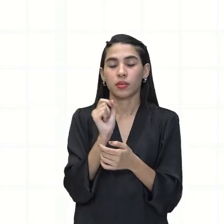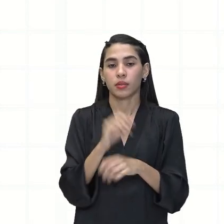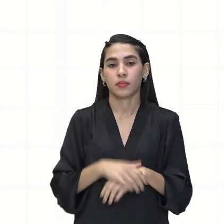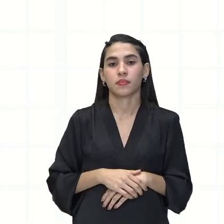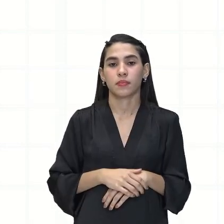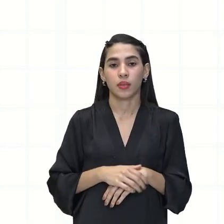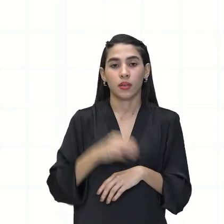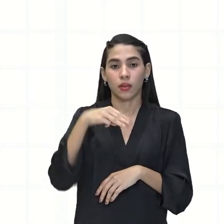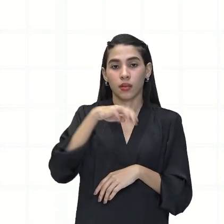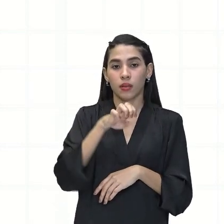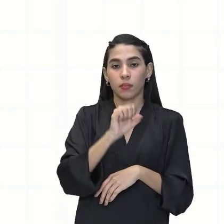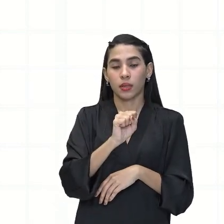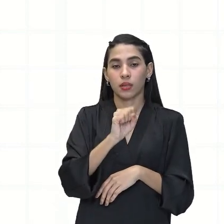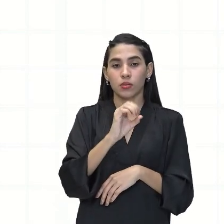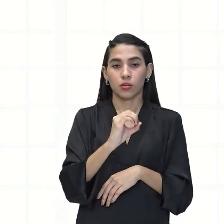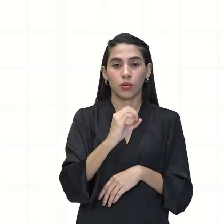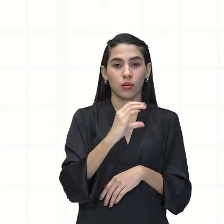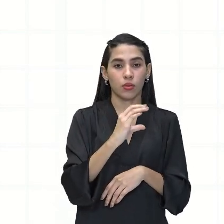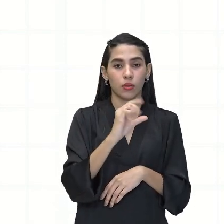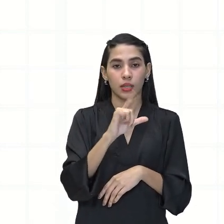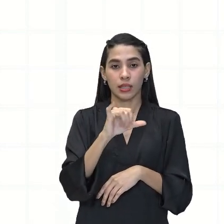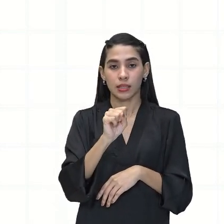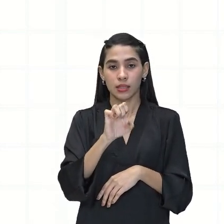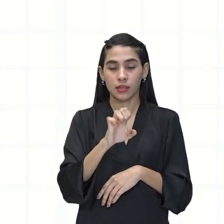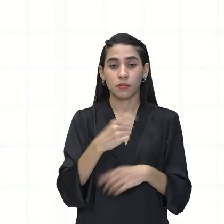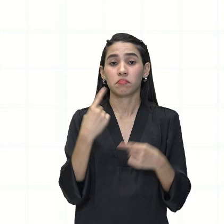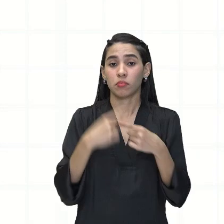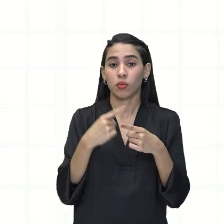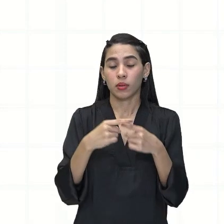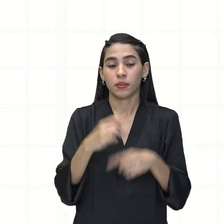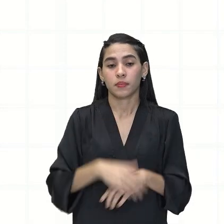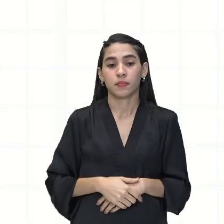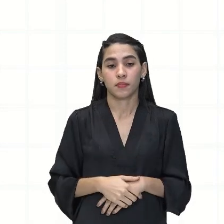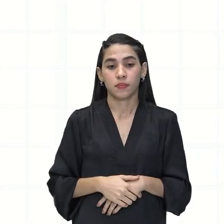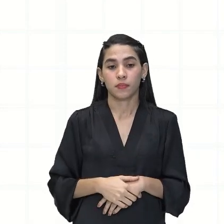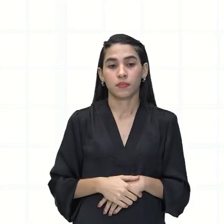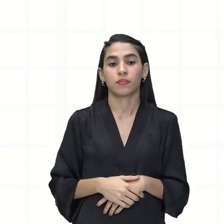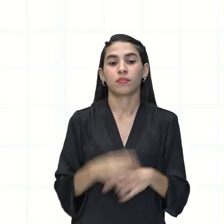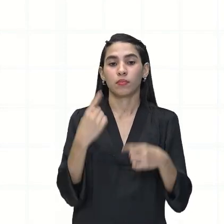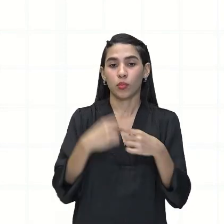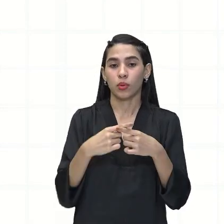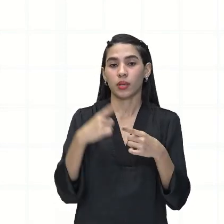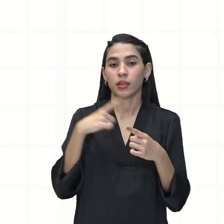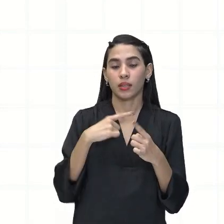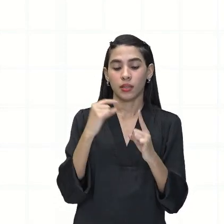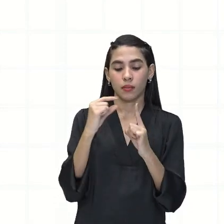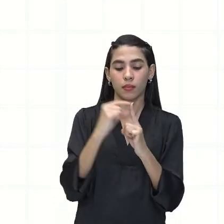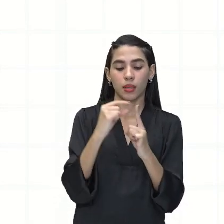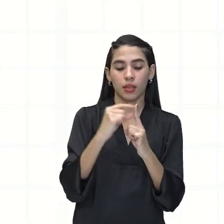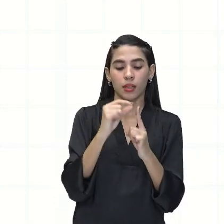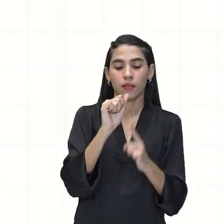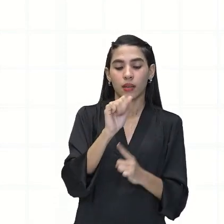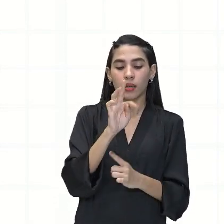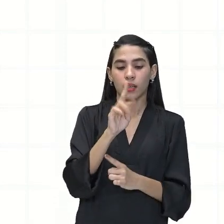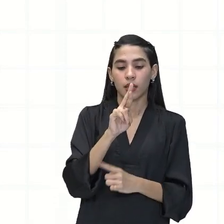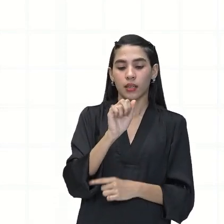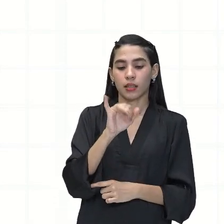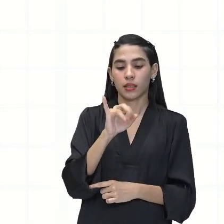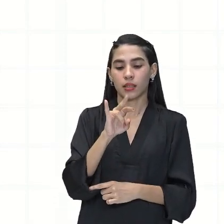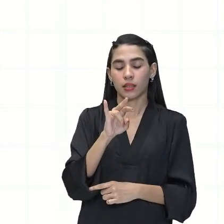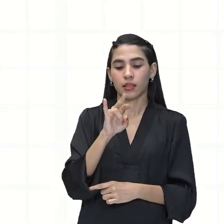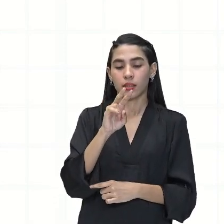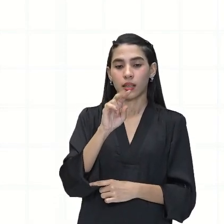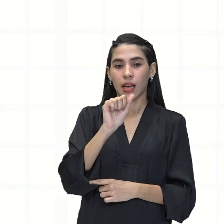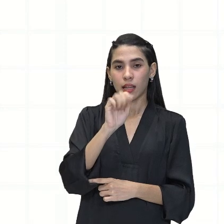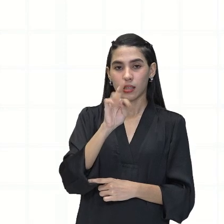a mesóclise. Por quê? Porque nós temos uma palavra atrativa que atrai